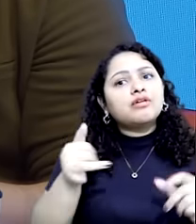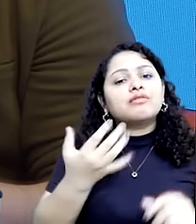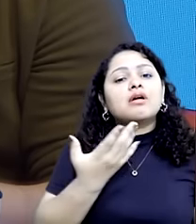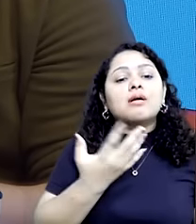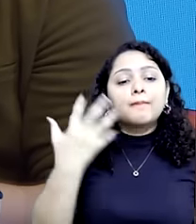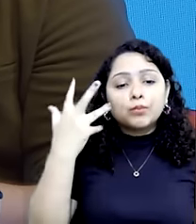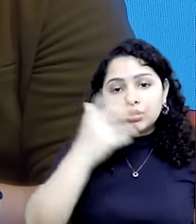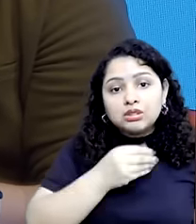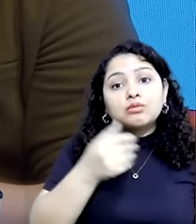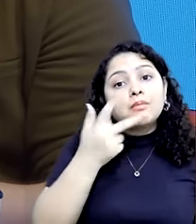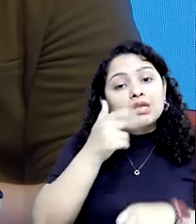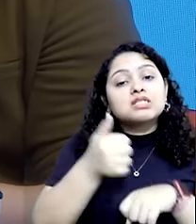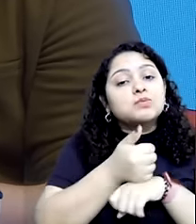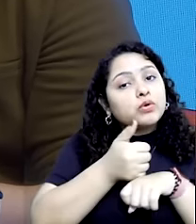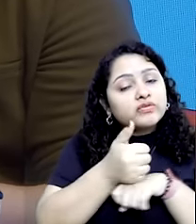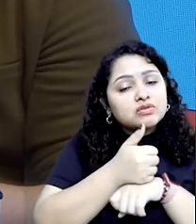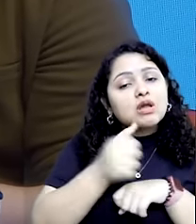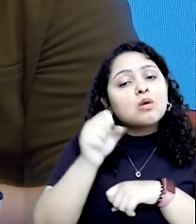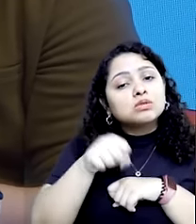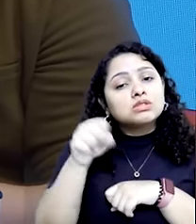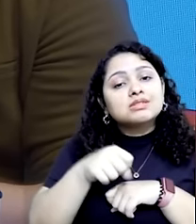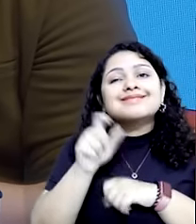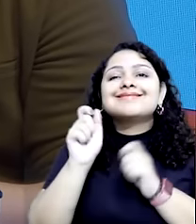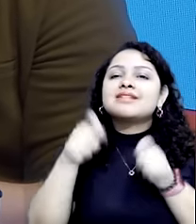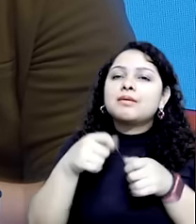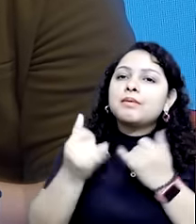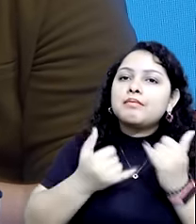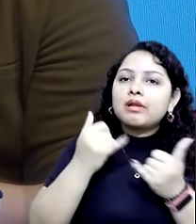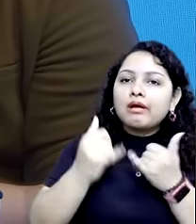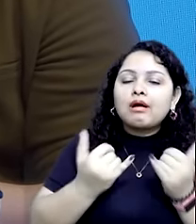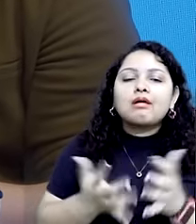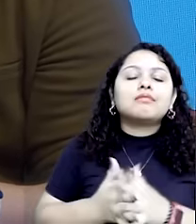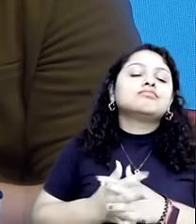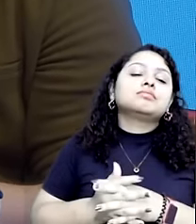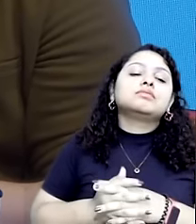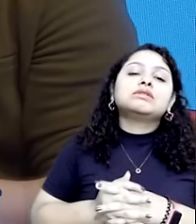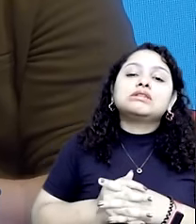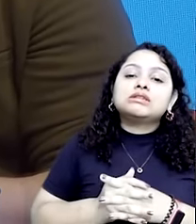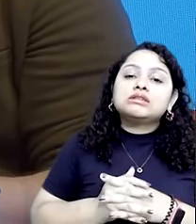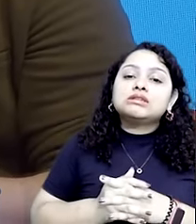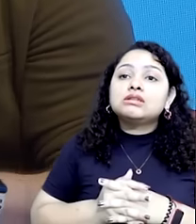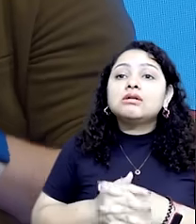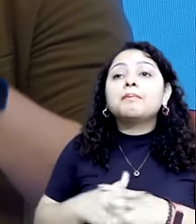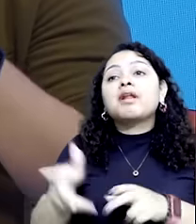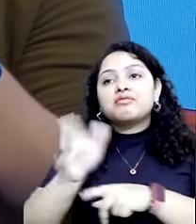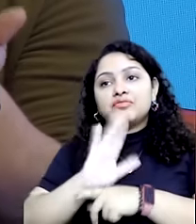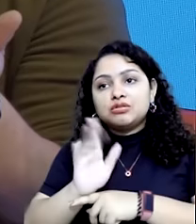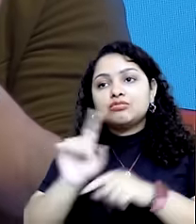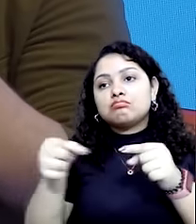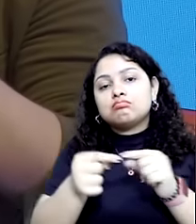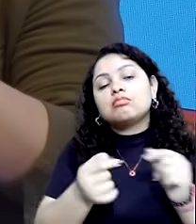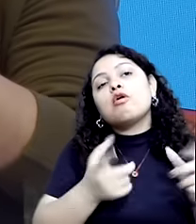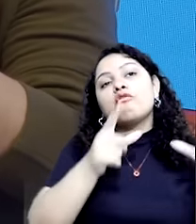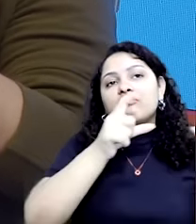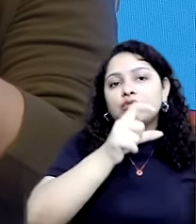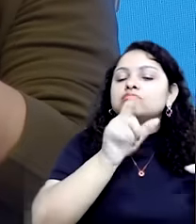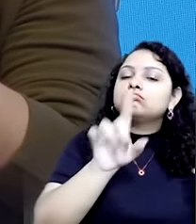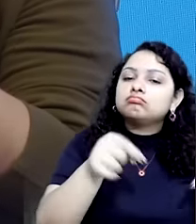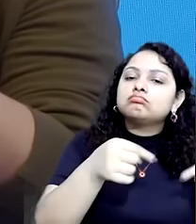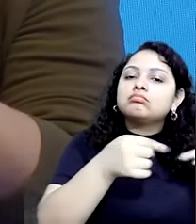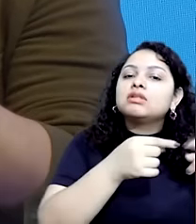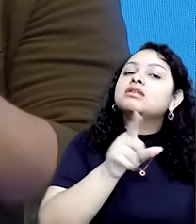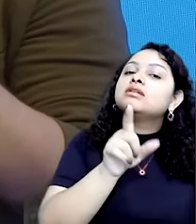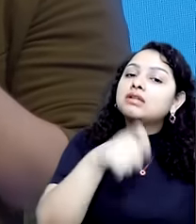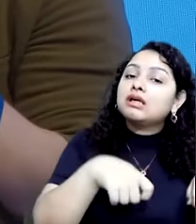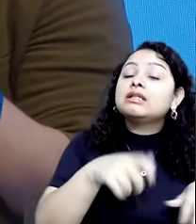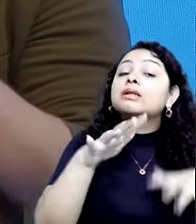aspecto profissional você consegue brincar com essa questão da iluminação e funciona tanto paraa vídeo quanto pra foto Lógico que de acordo com o